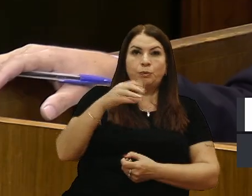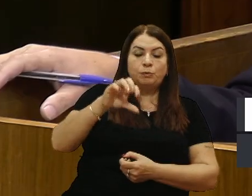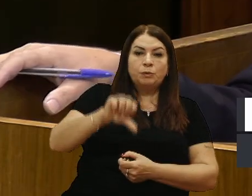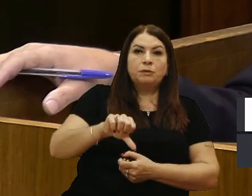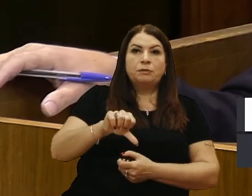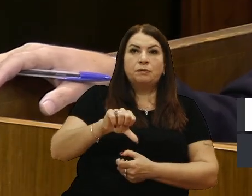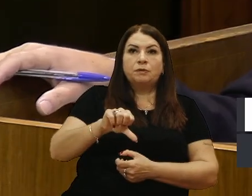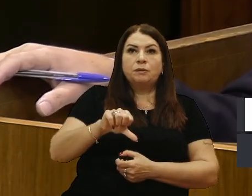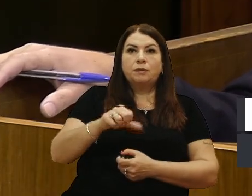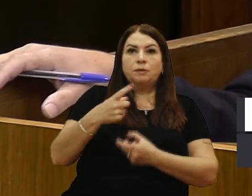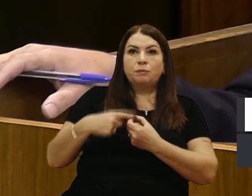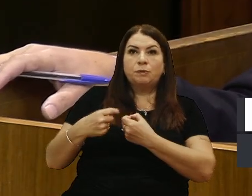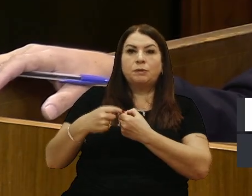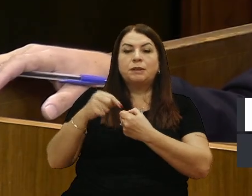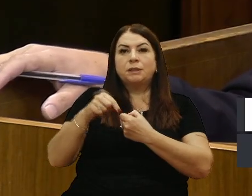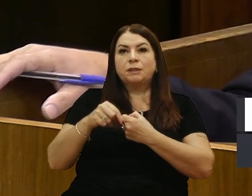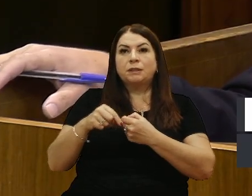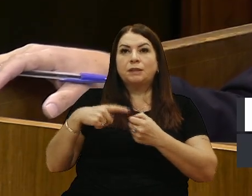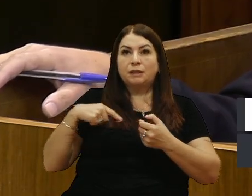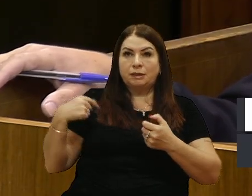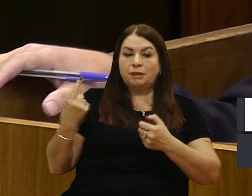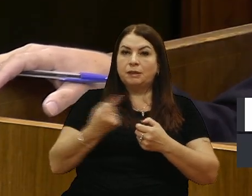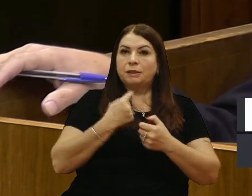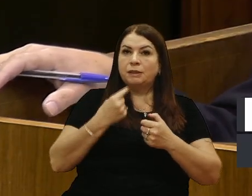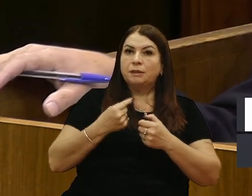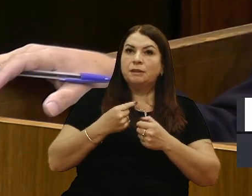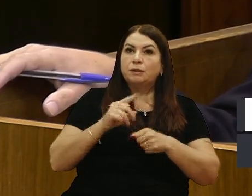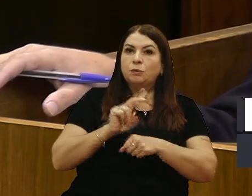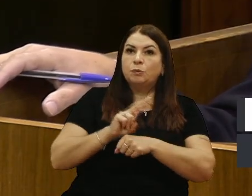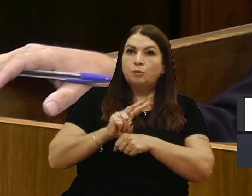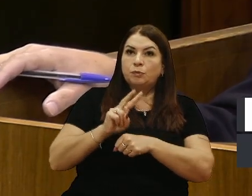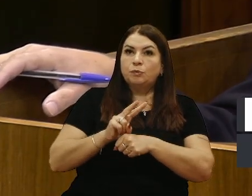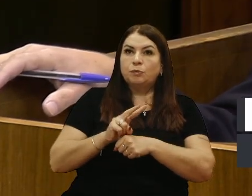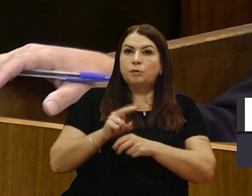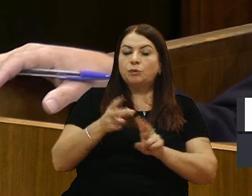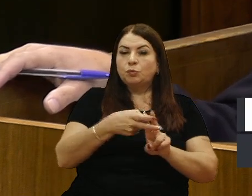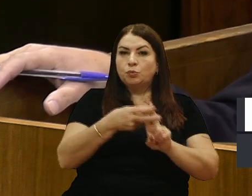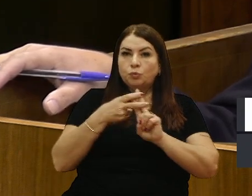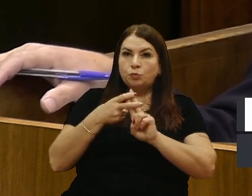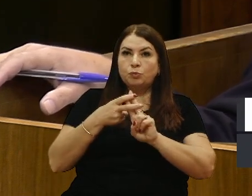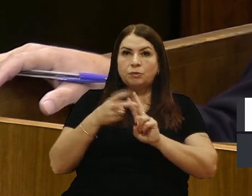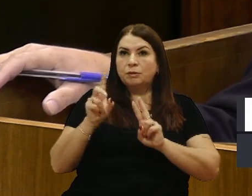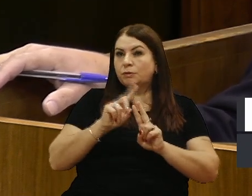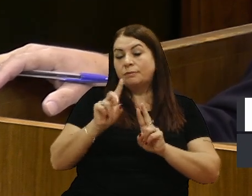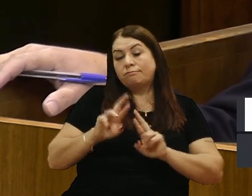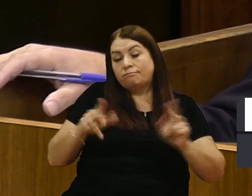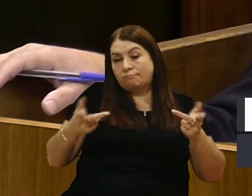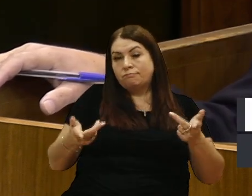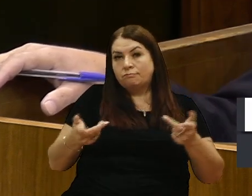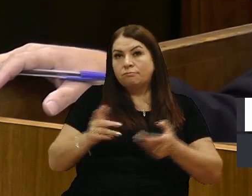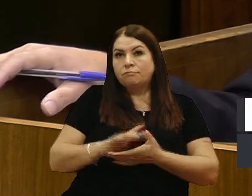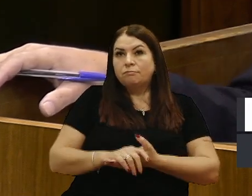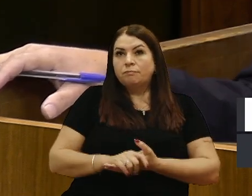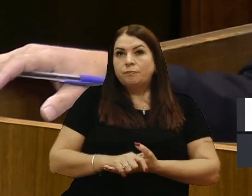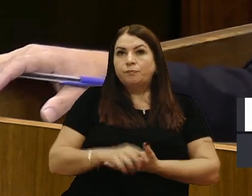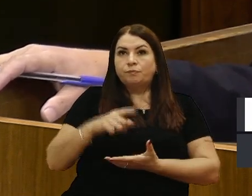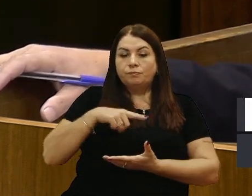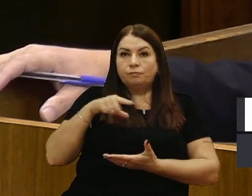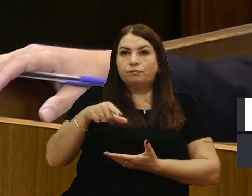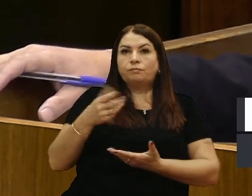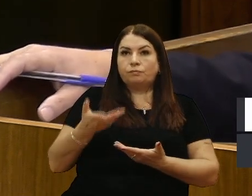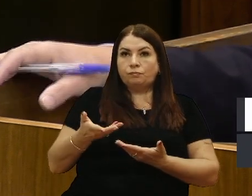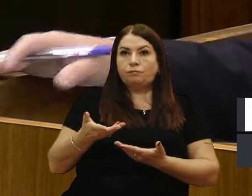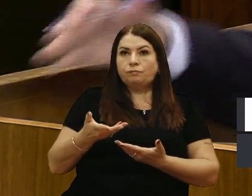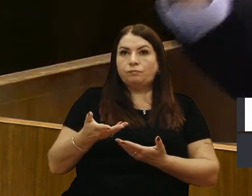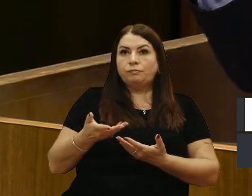49 municípios que aqui rege e tem o cuidado do SUS, não seria diferente de ter esta situação